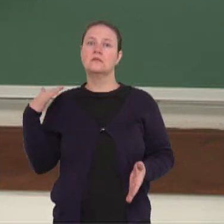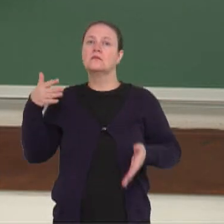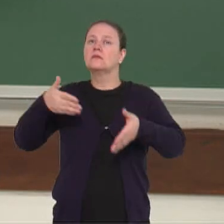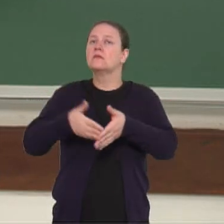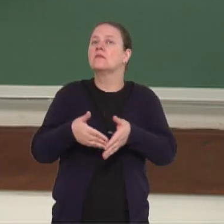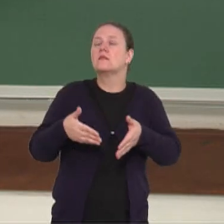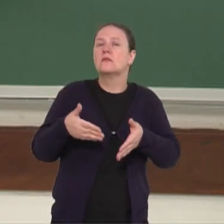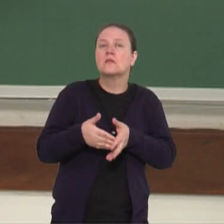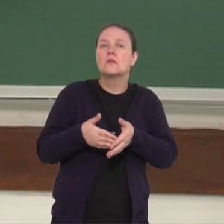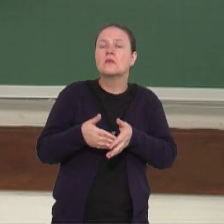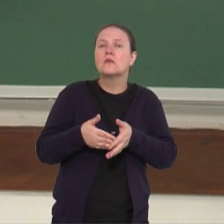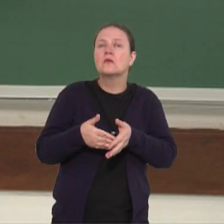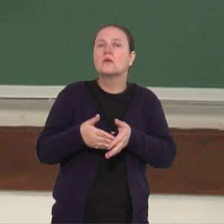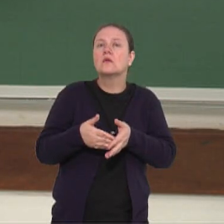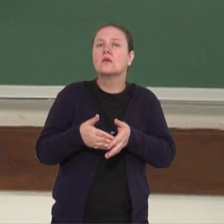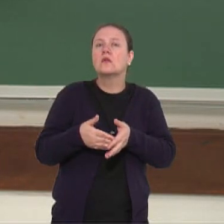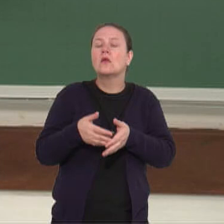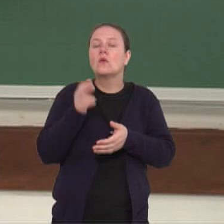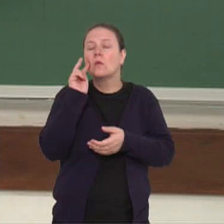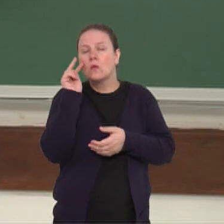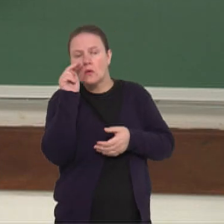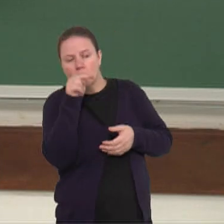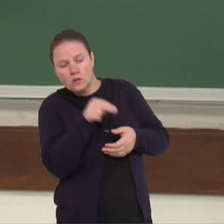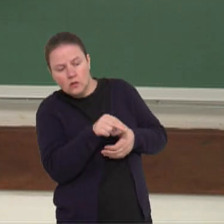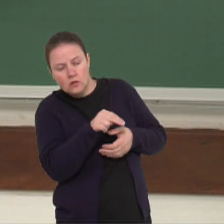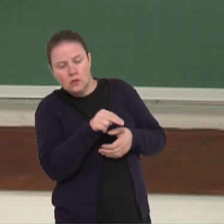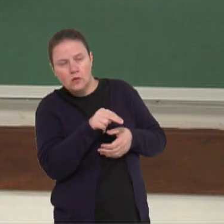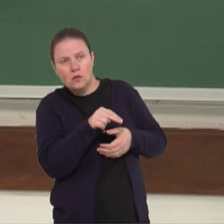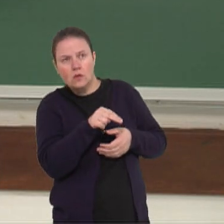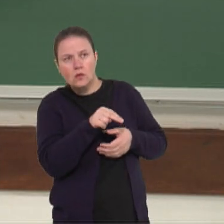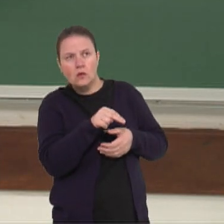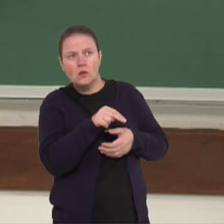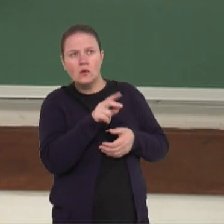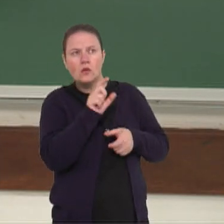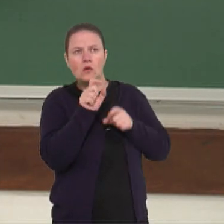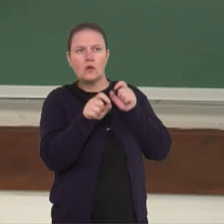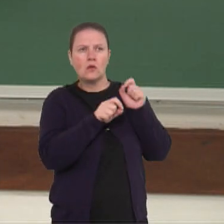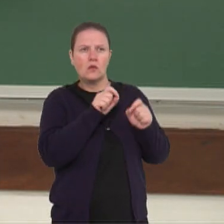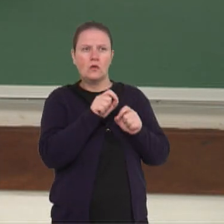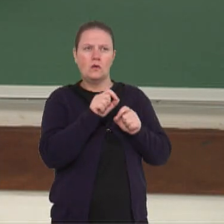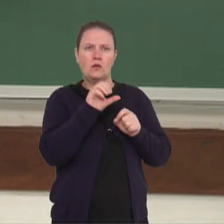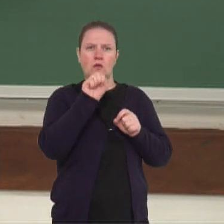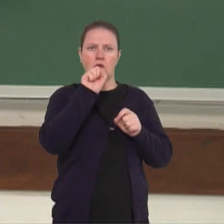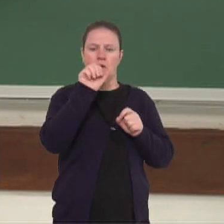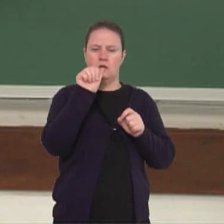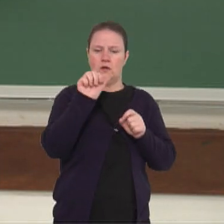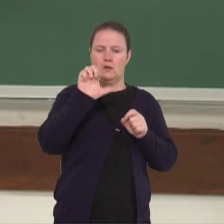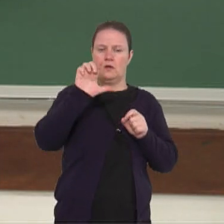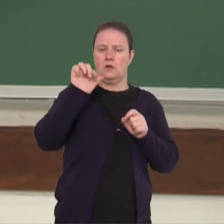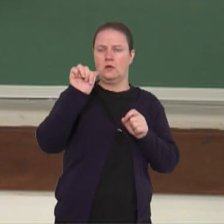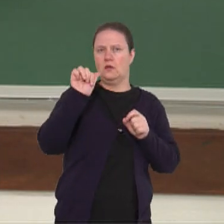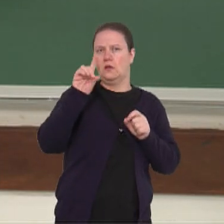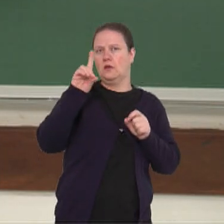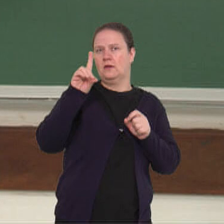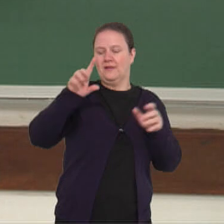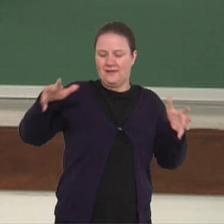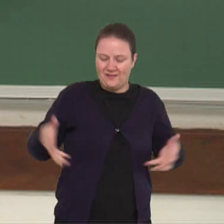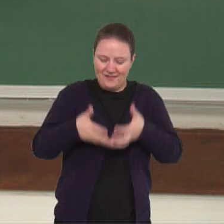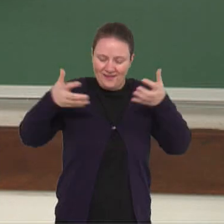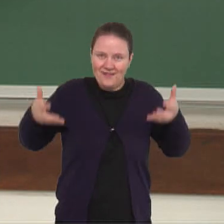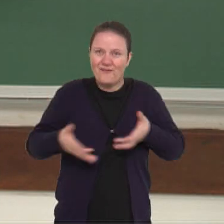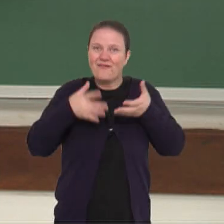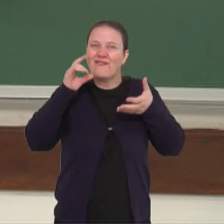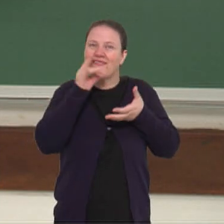I saw, até eu ter visto, it on a salad bar. O que é salad bar? O buffet de saladas que tem no